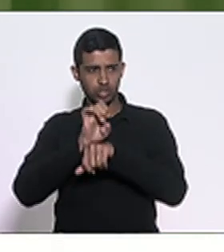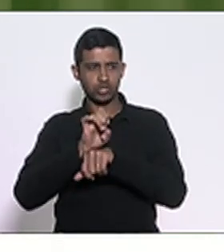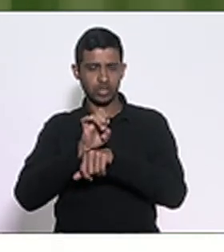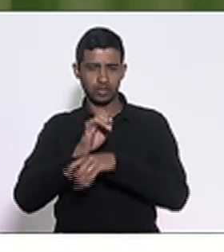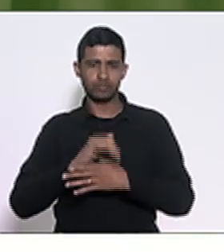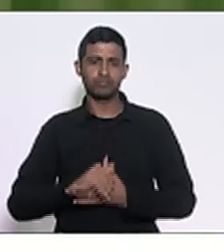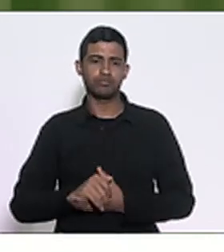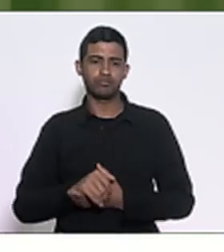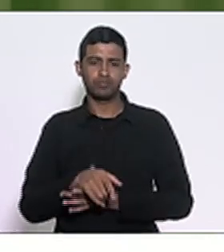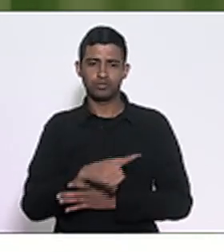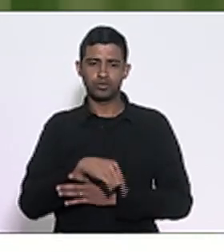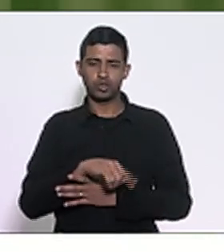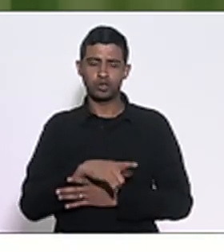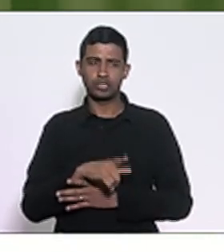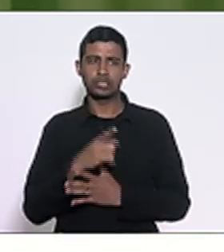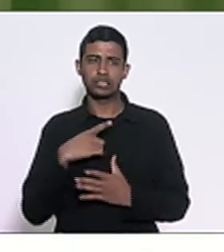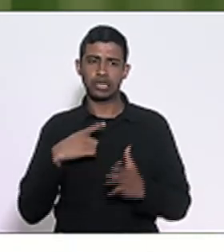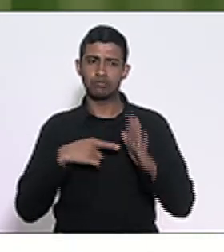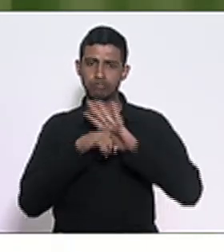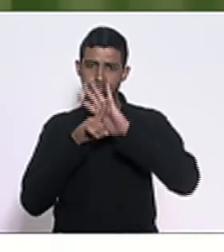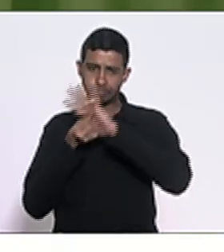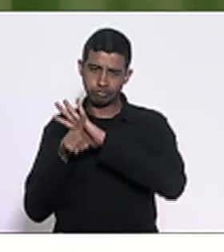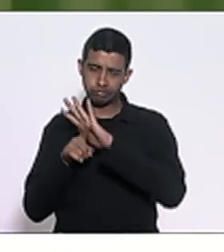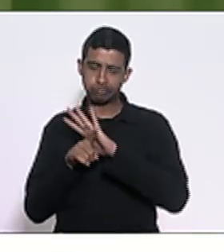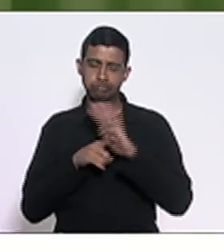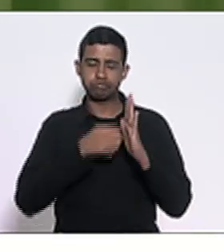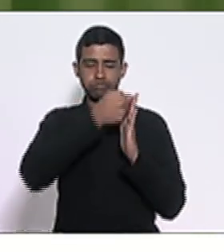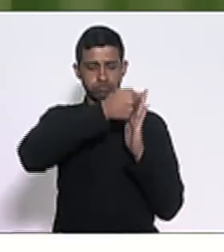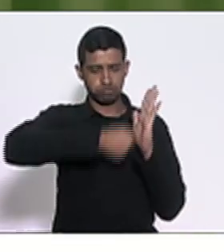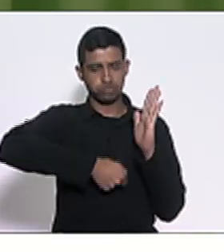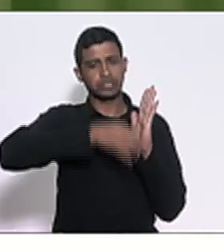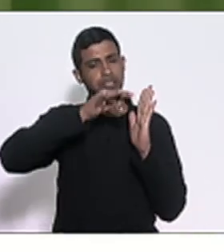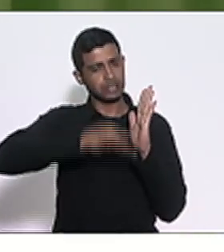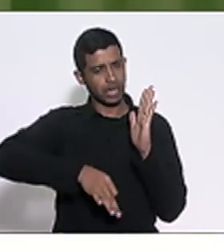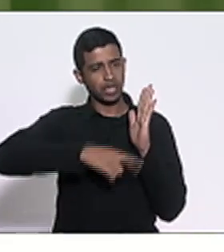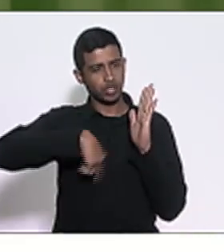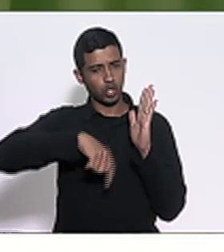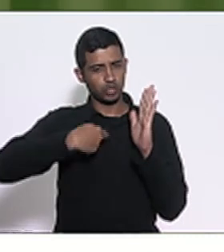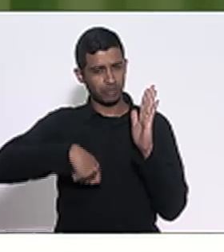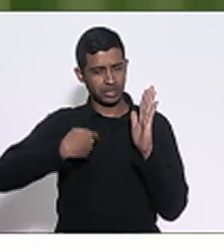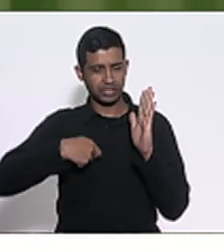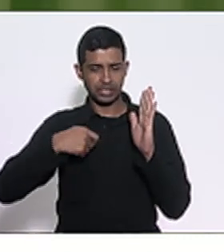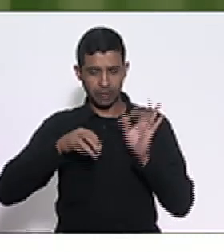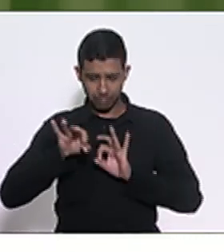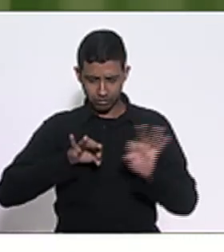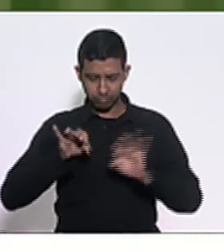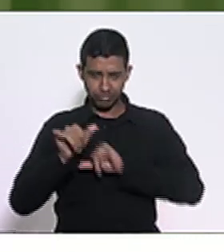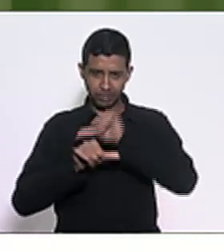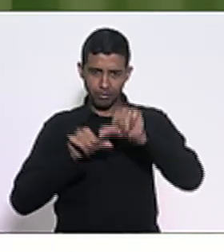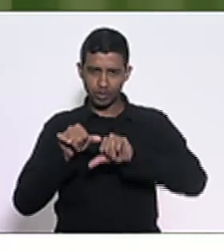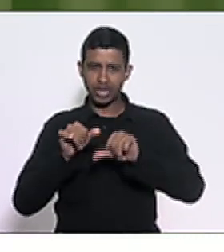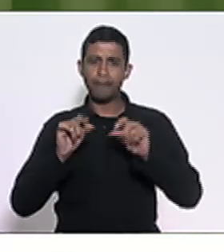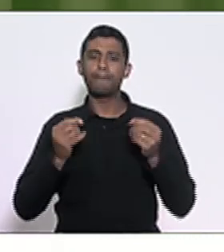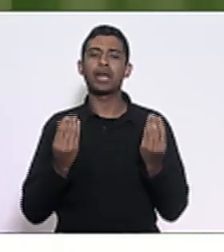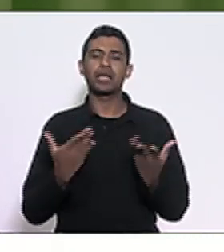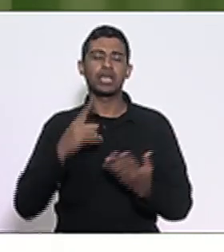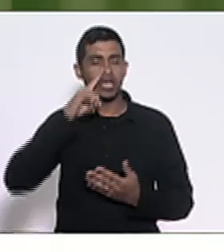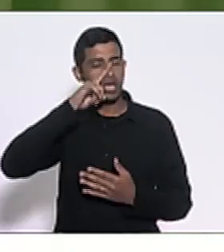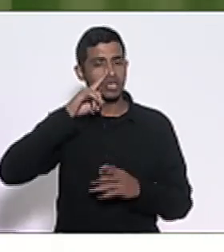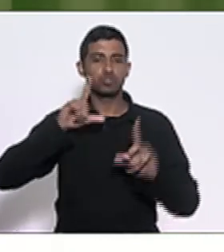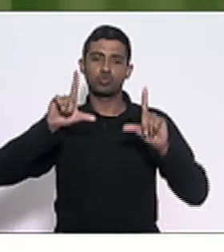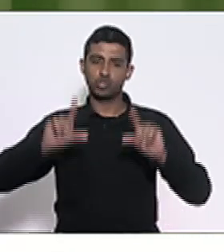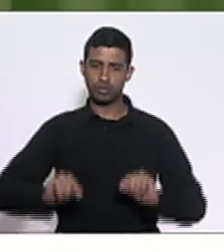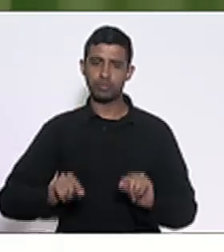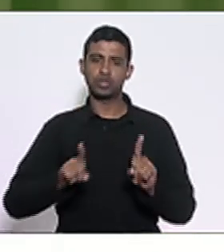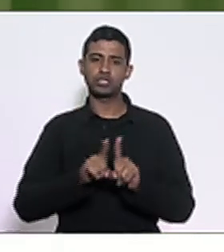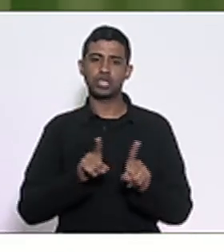dias, e nós temos um diagnóstico bem sólido do que precisamos começar a construir a partir de agora para diminuir o risco, otimizar